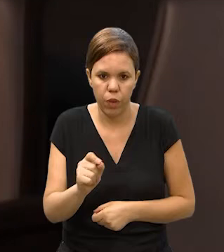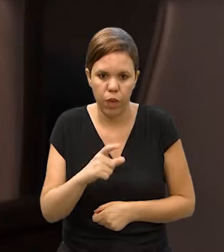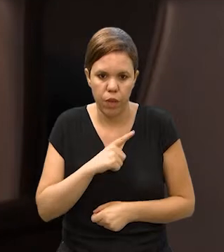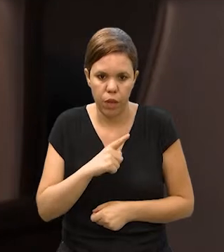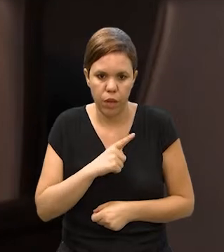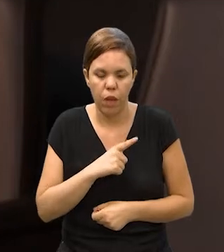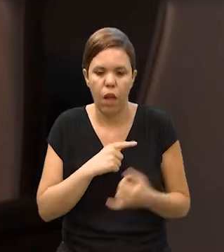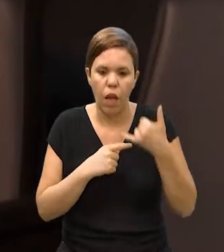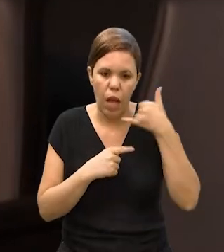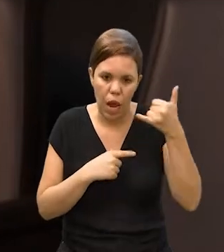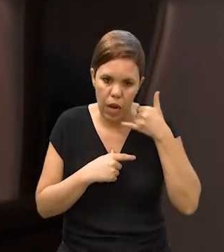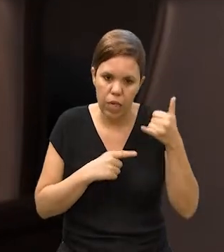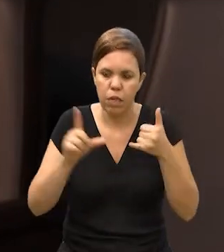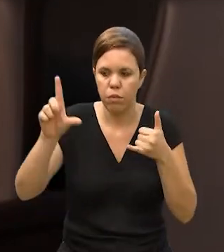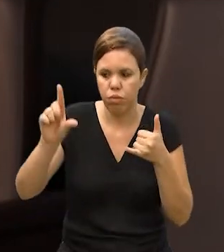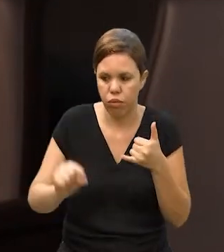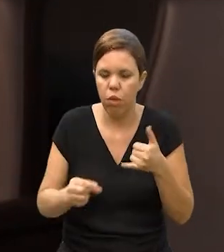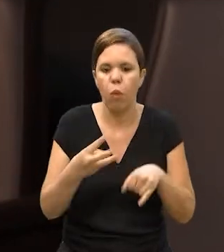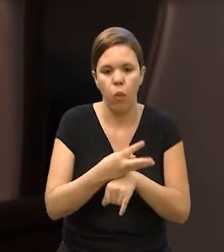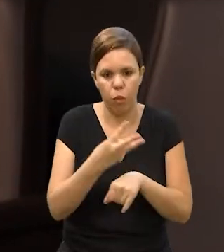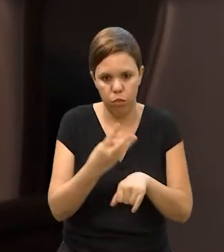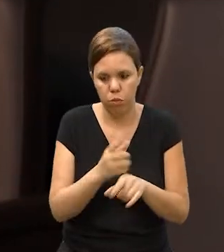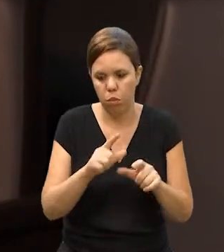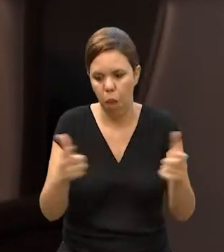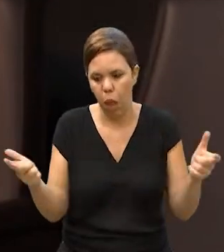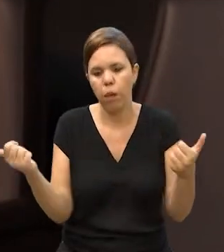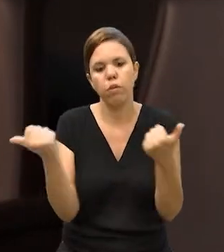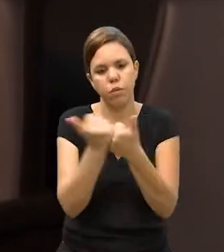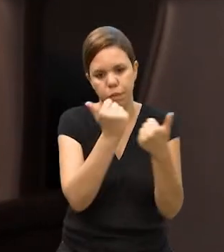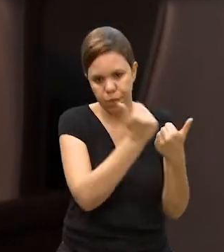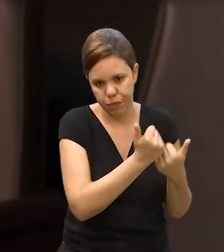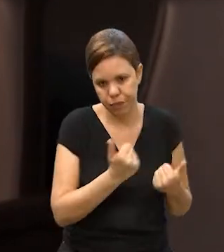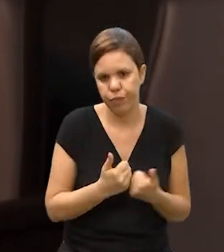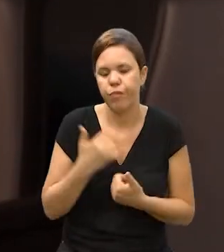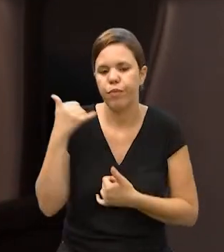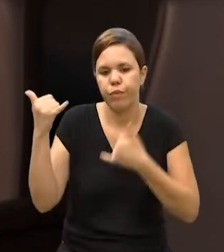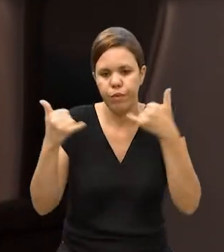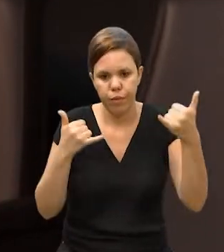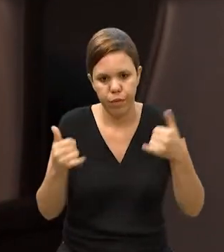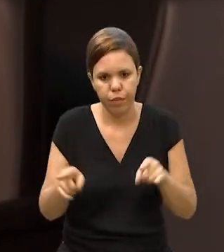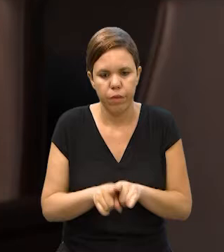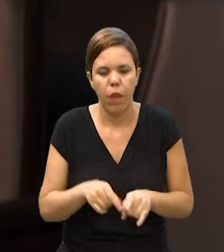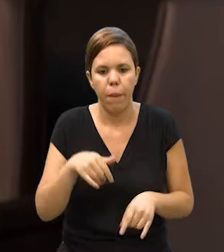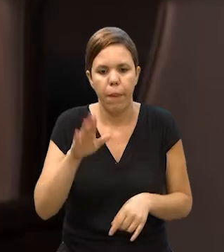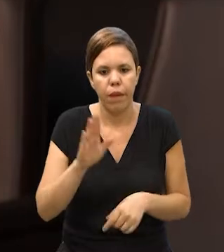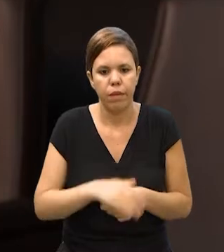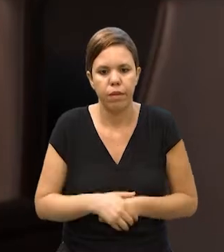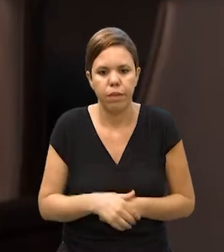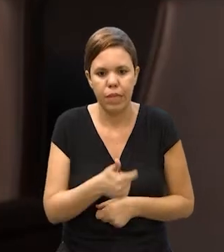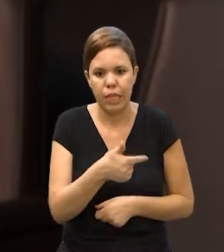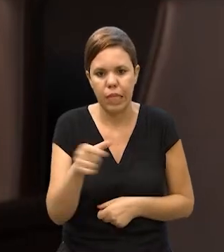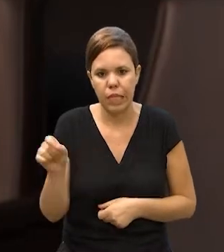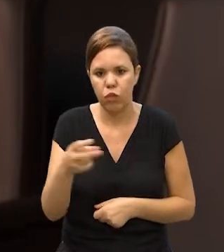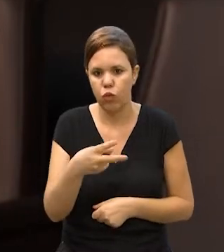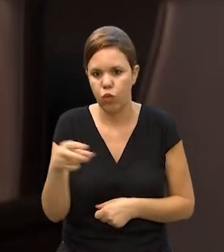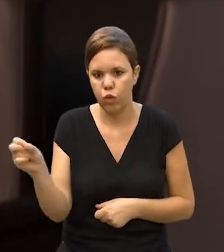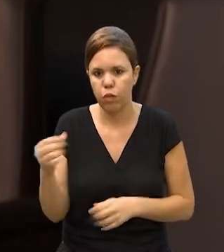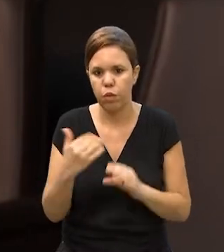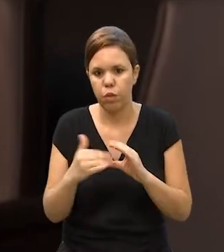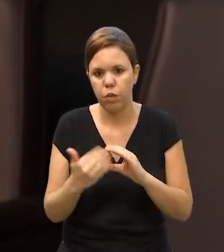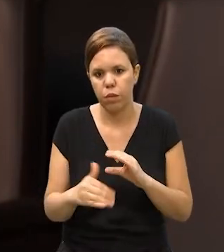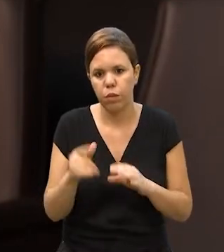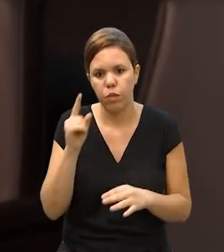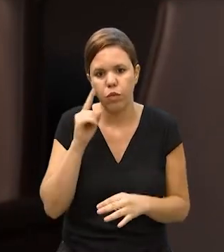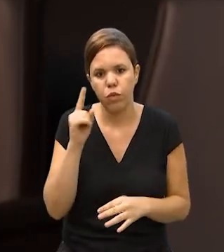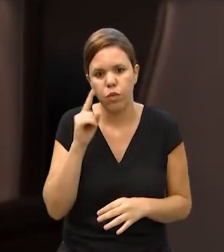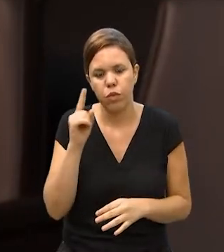ela diminuiu bastante, né? Mas o WhatsApp ele substituiu as ligações. Eu falo que são mais de 100, 200